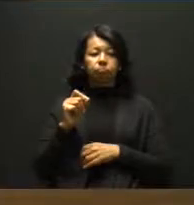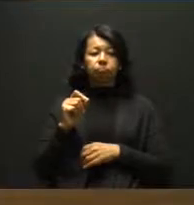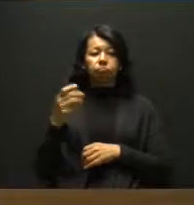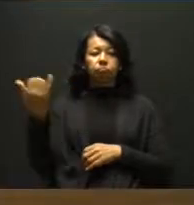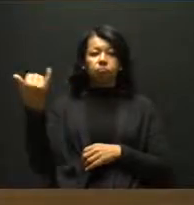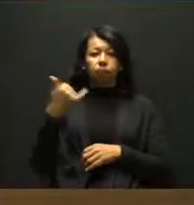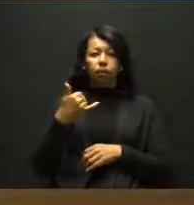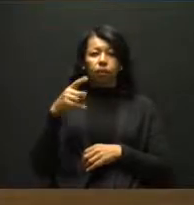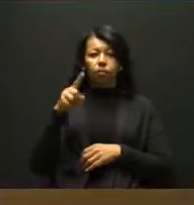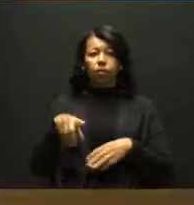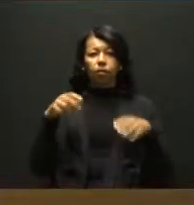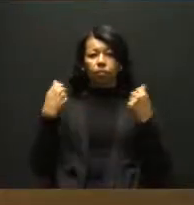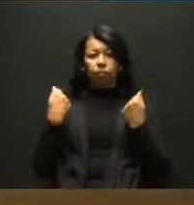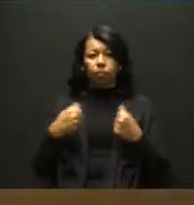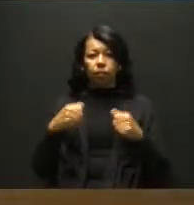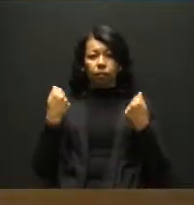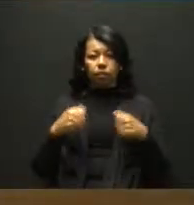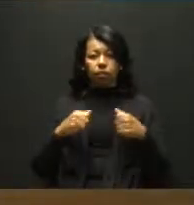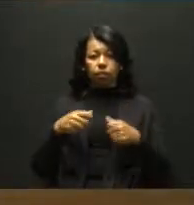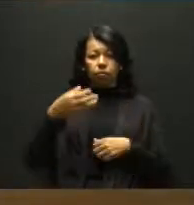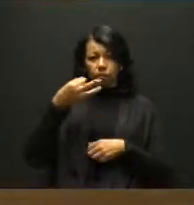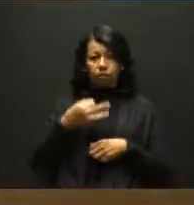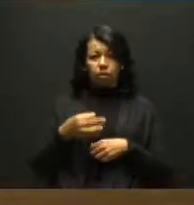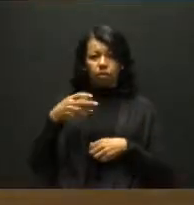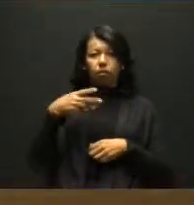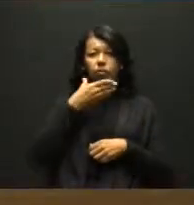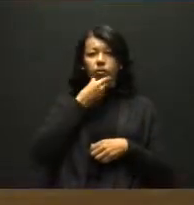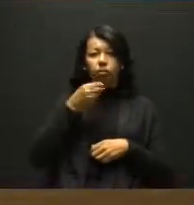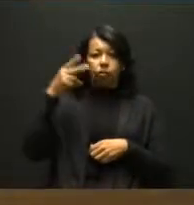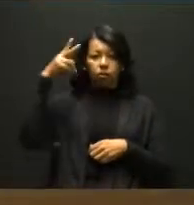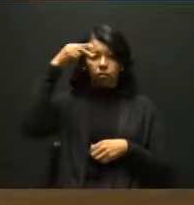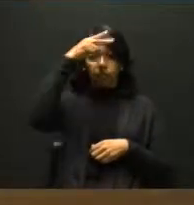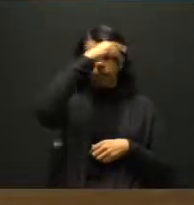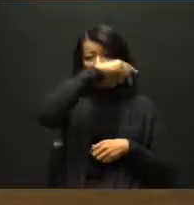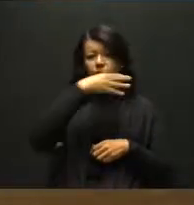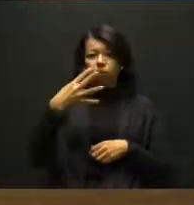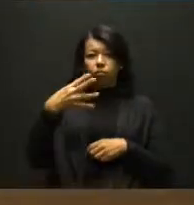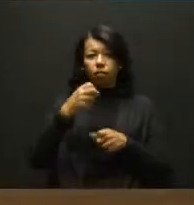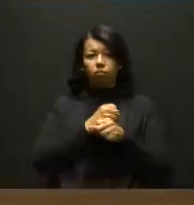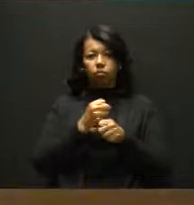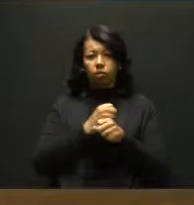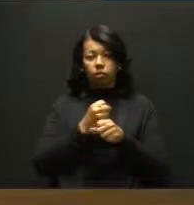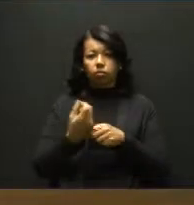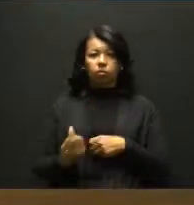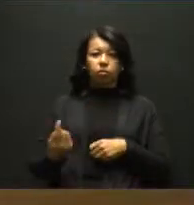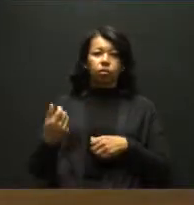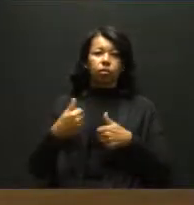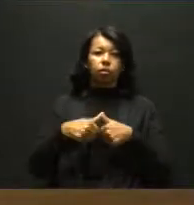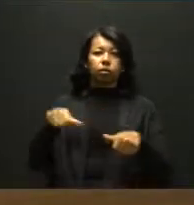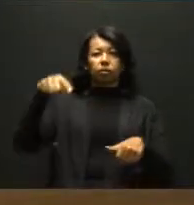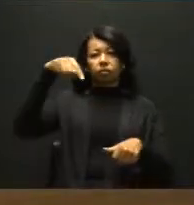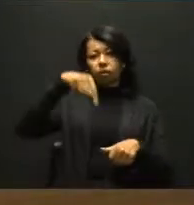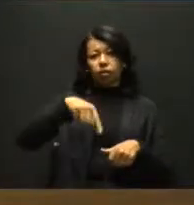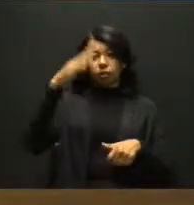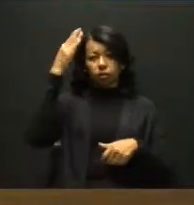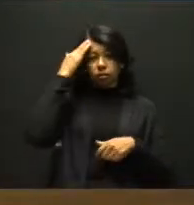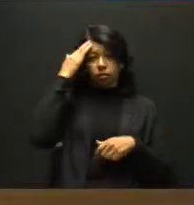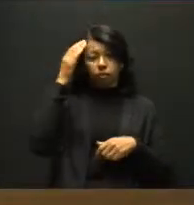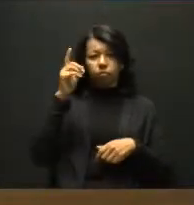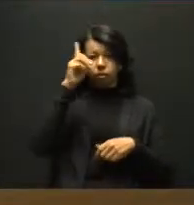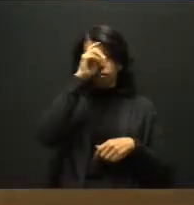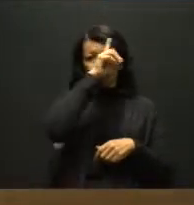informação se faz necessária é óbvio o prefeito os quatro anos que passou aqui sabe da nossa